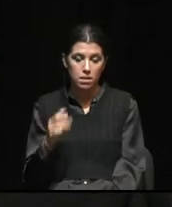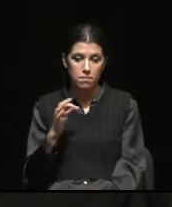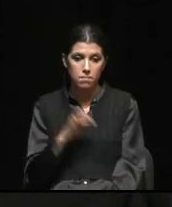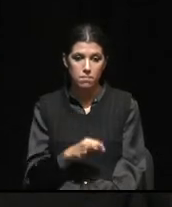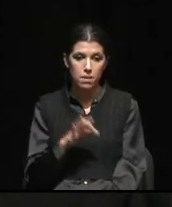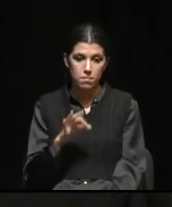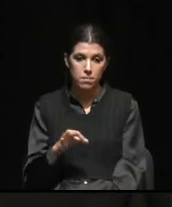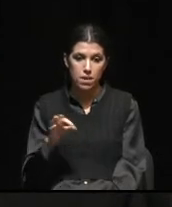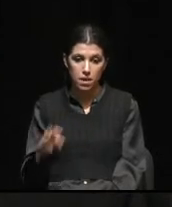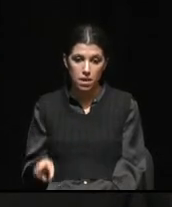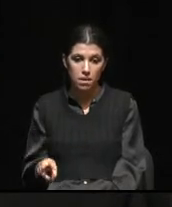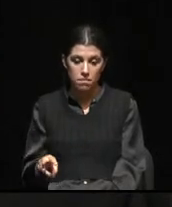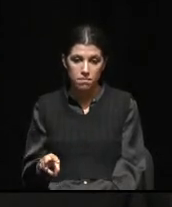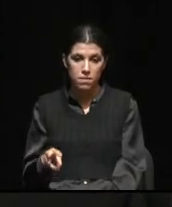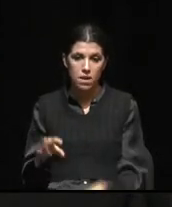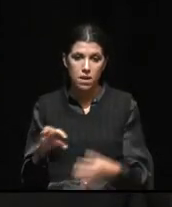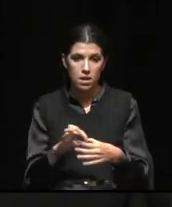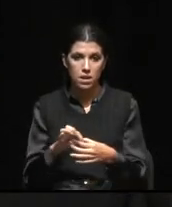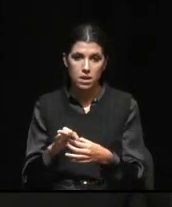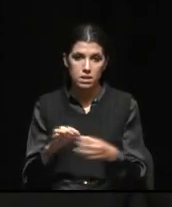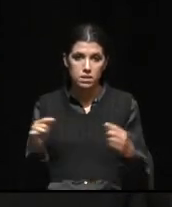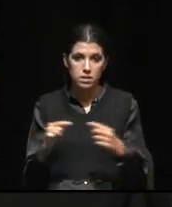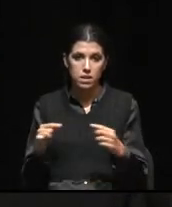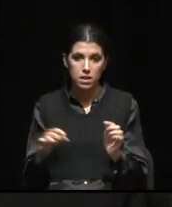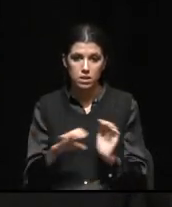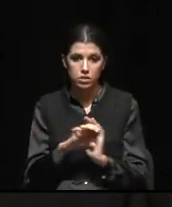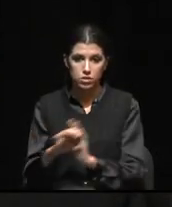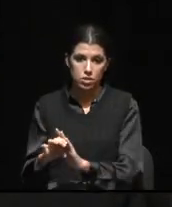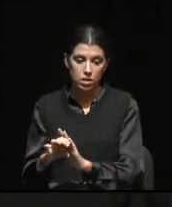PPM aliança CDs e